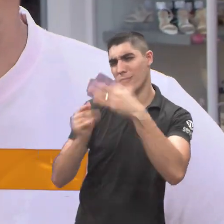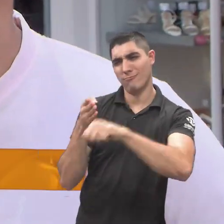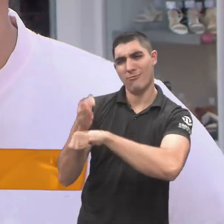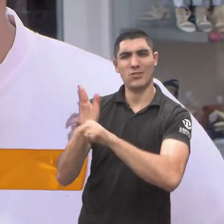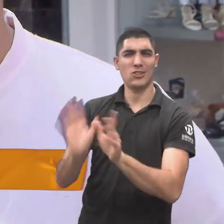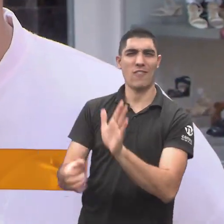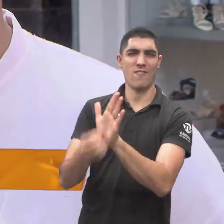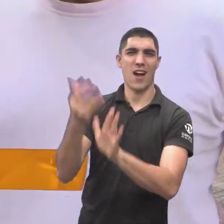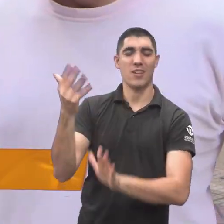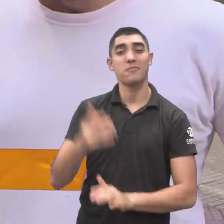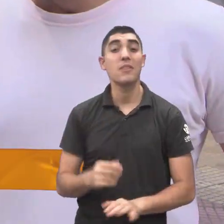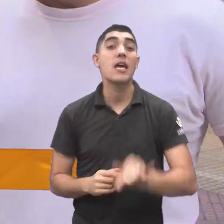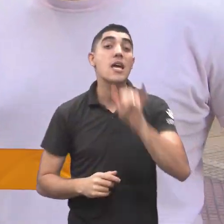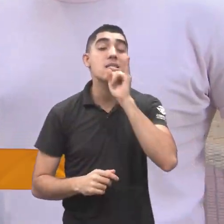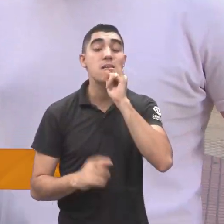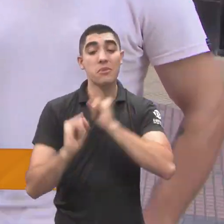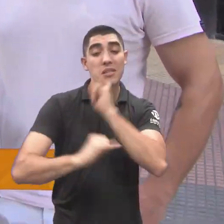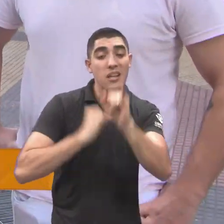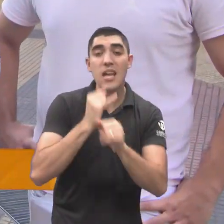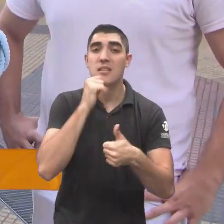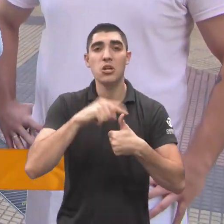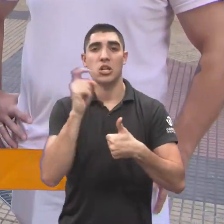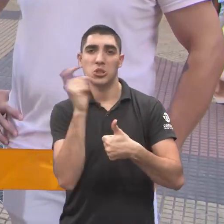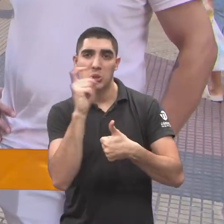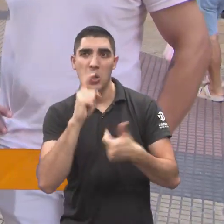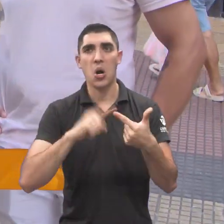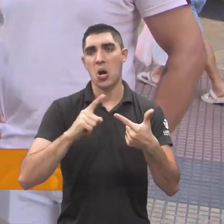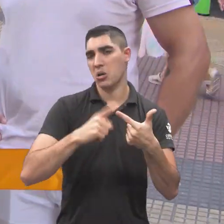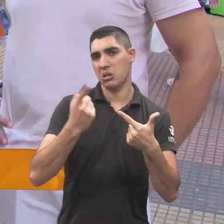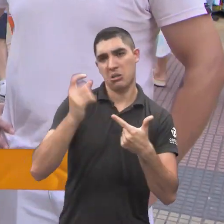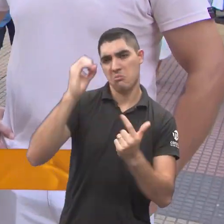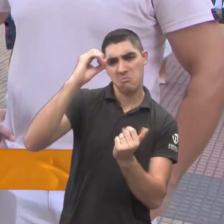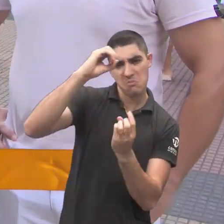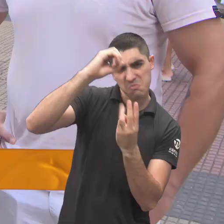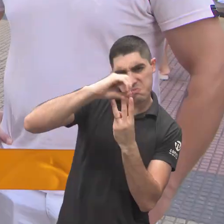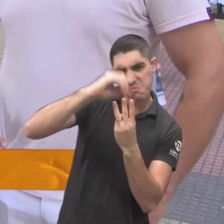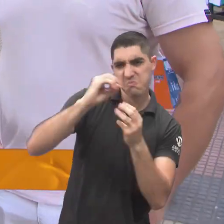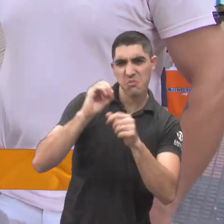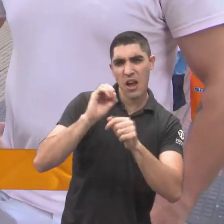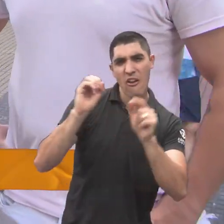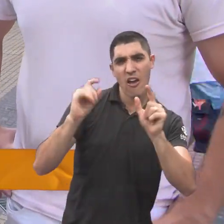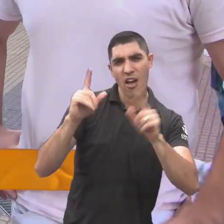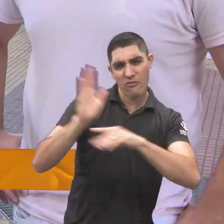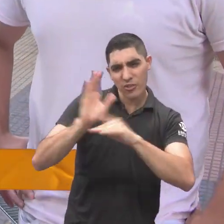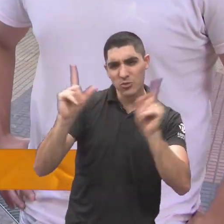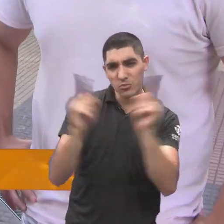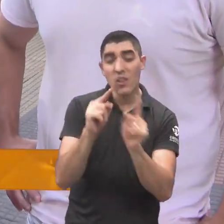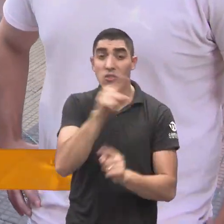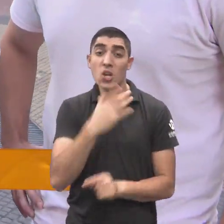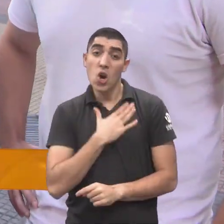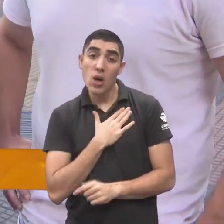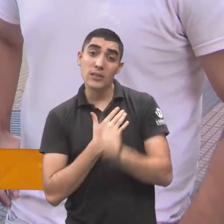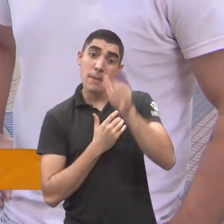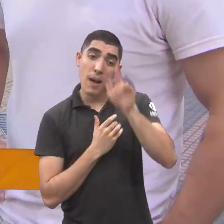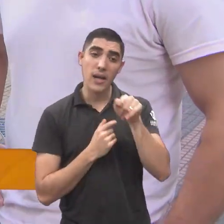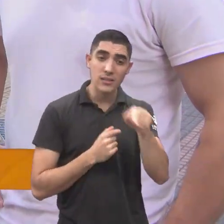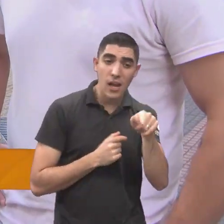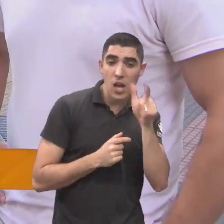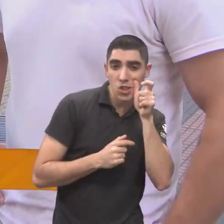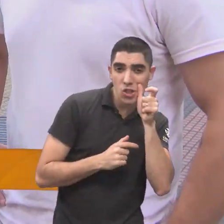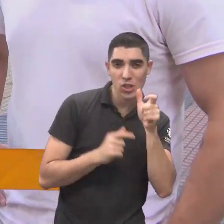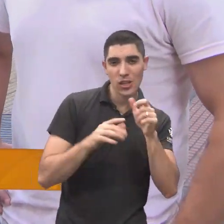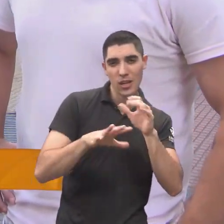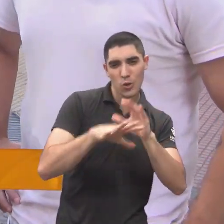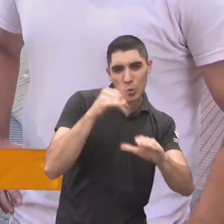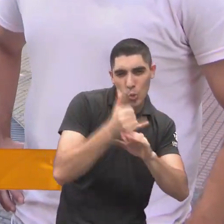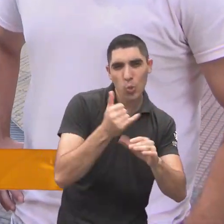em show ainda. E em relação, assim, aos conteúdos da internet, né? TikTok, Reels, vocês acabam também consumindo esses conteúdos